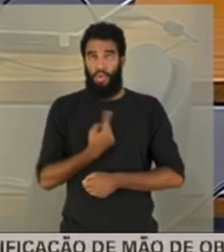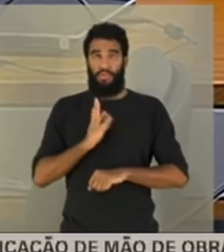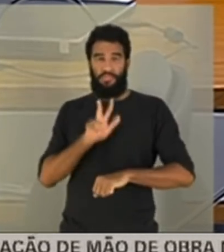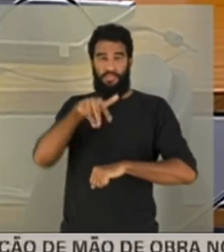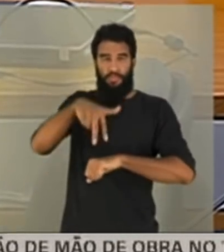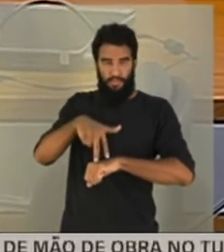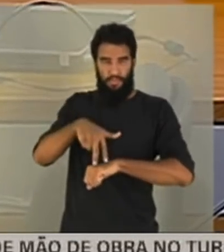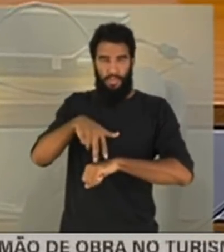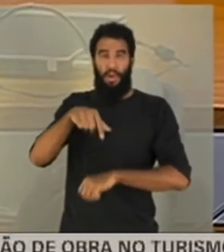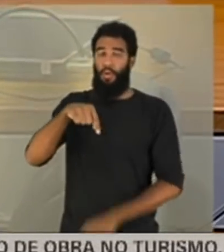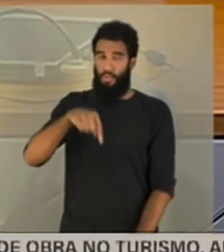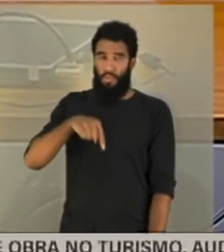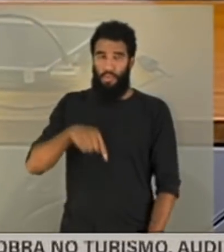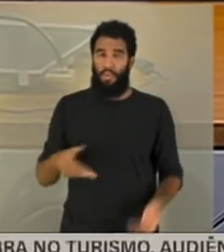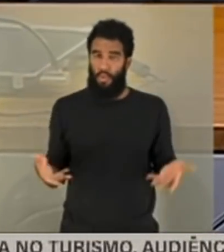e